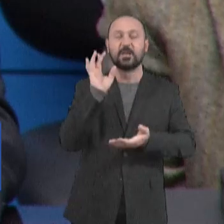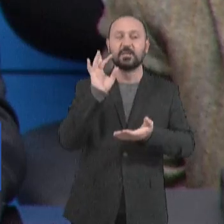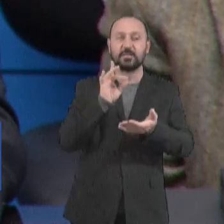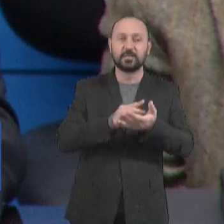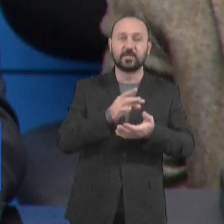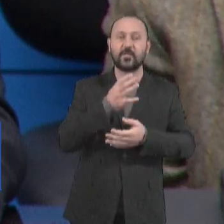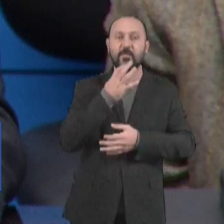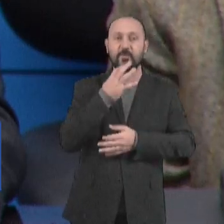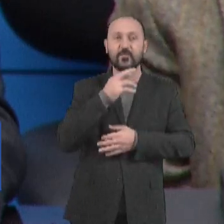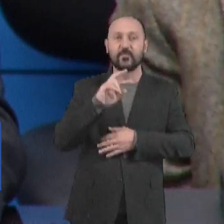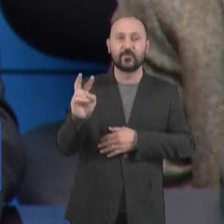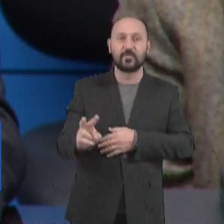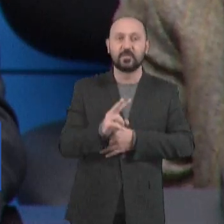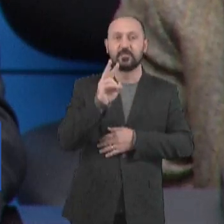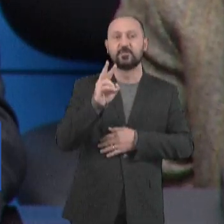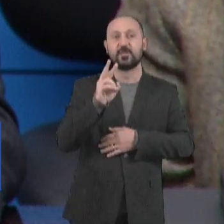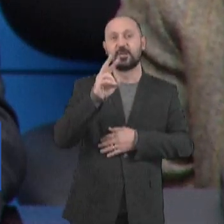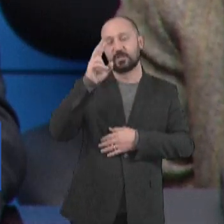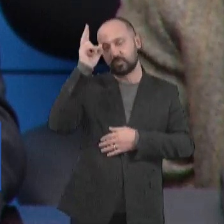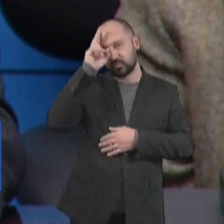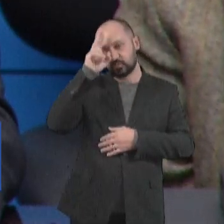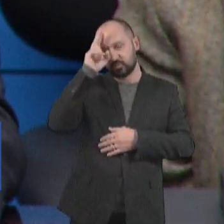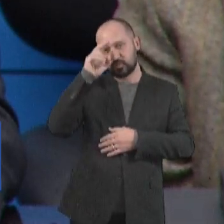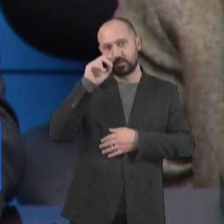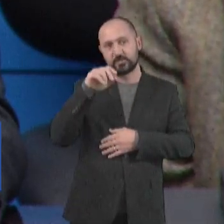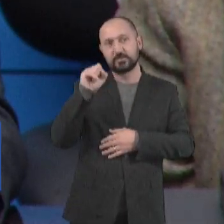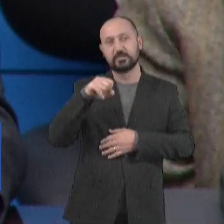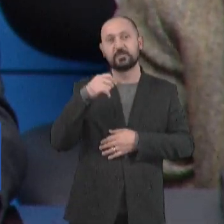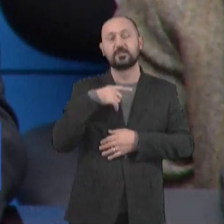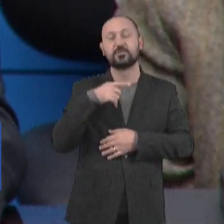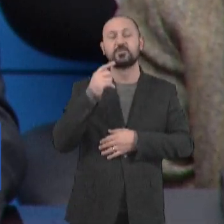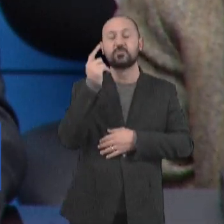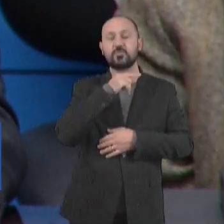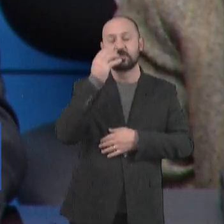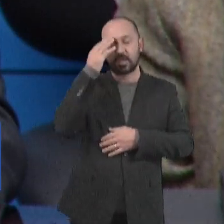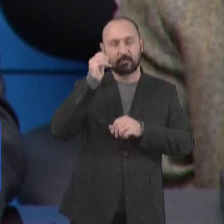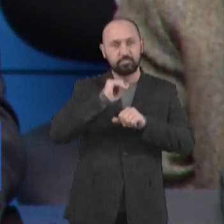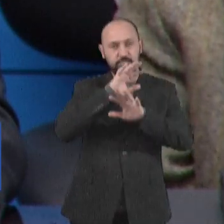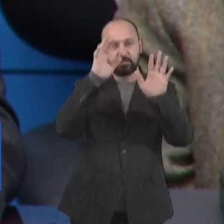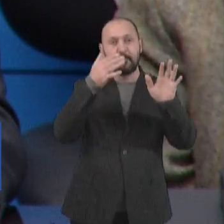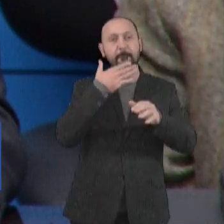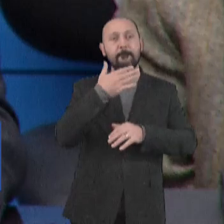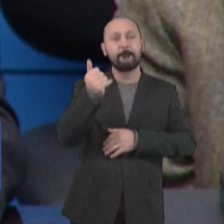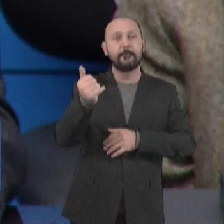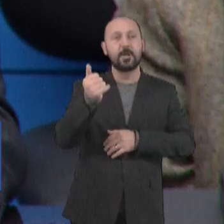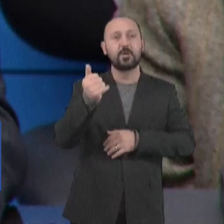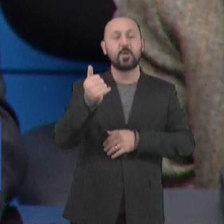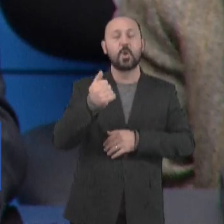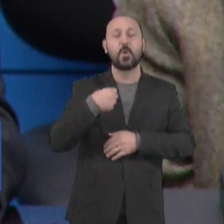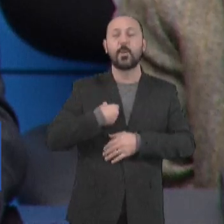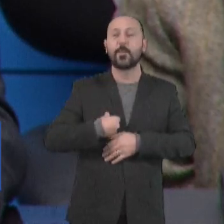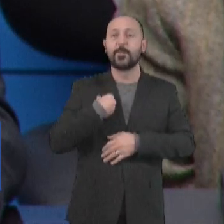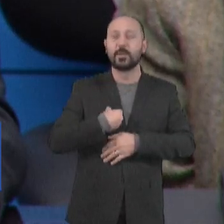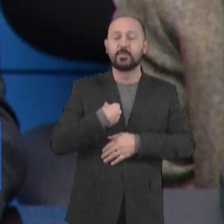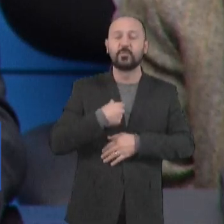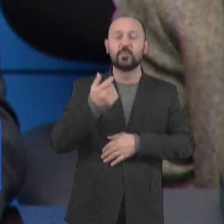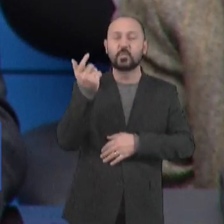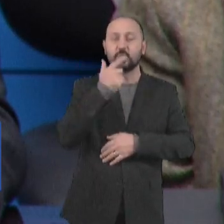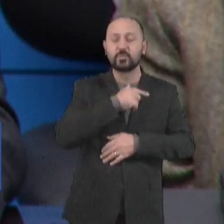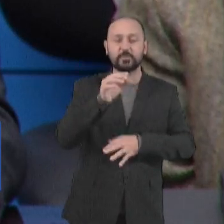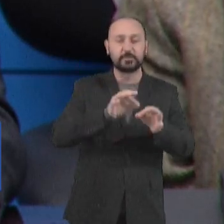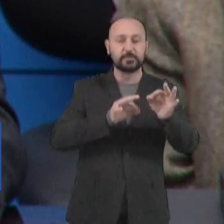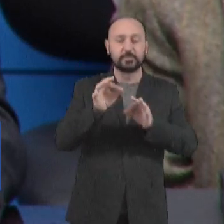realidade, conhecermos e valorizarmos a nossa história, que com certeza nós compreenderemos melhor o nosso presente e